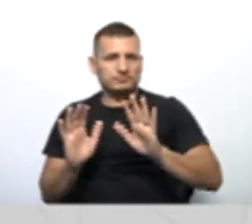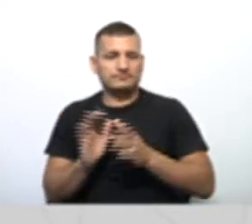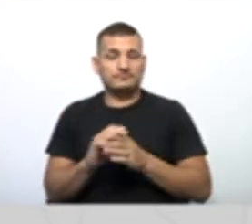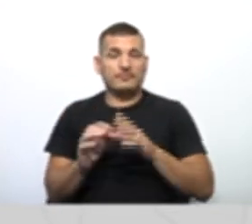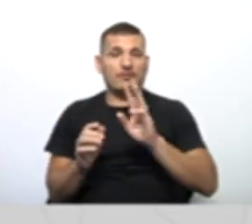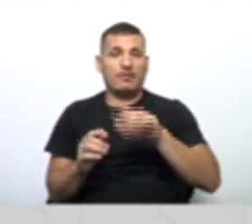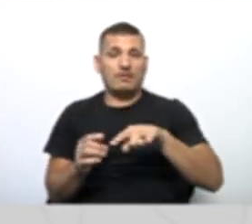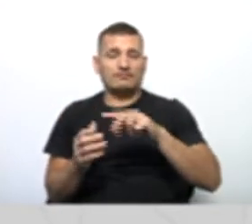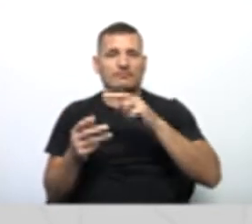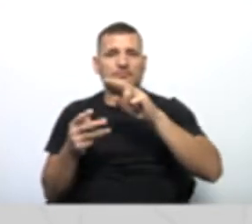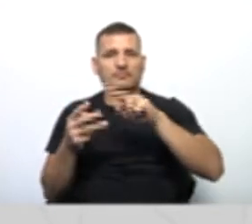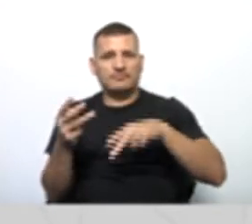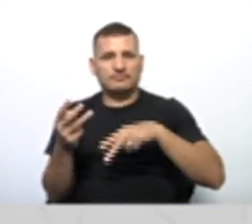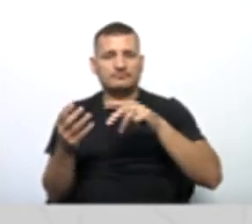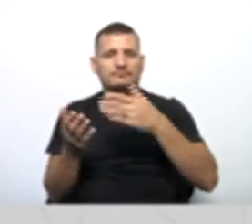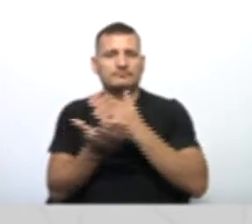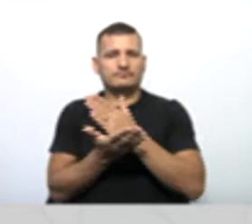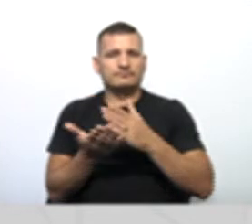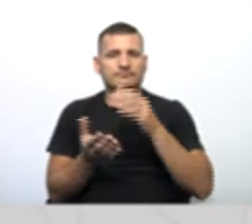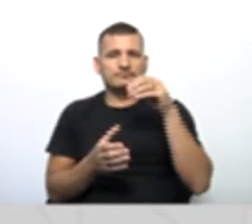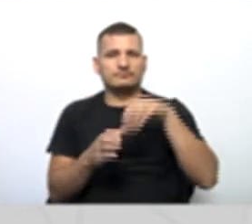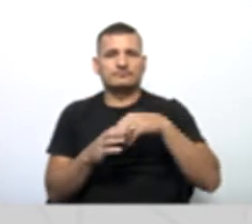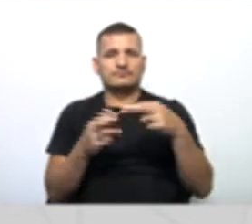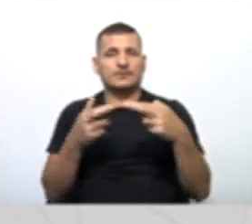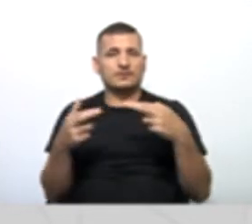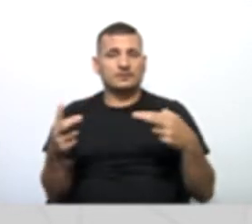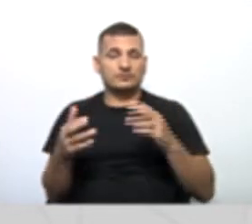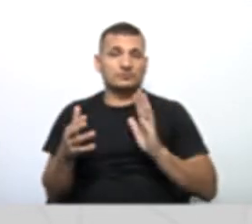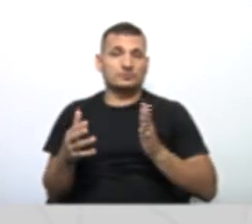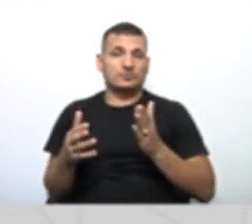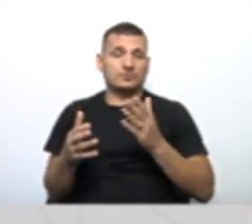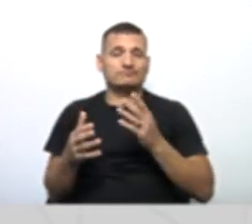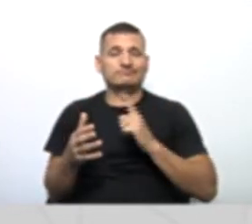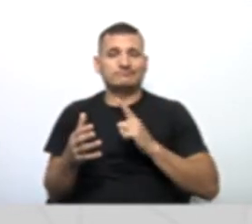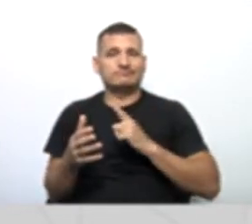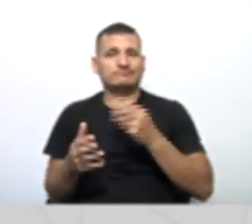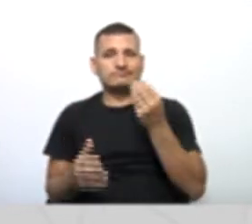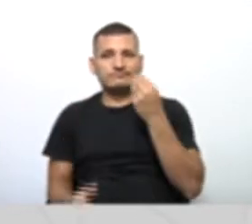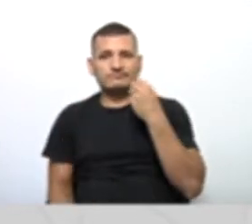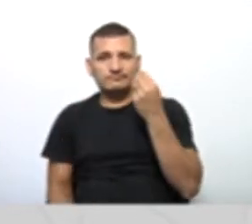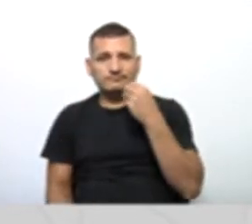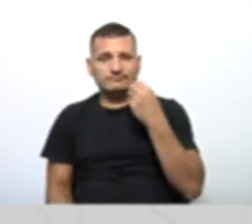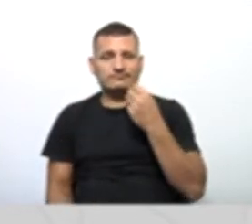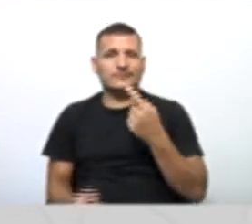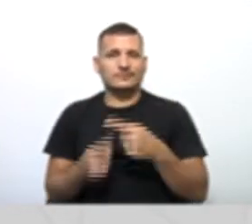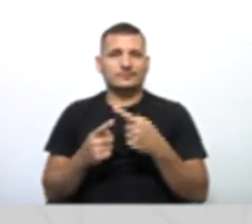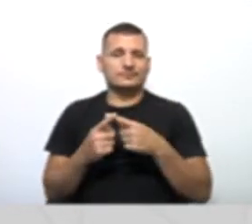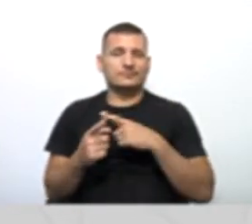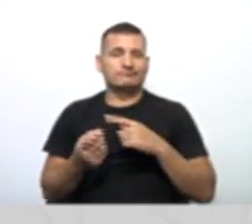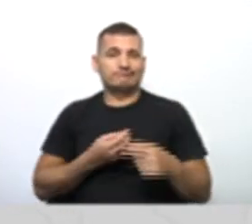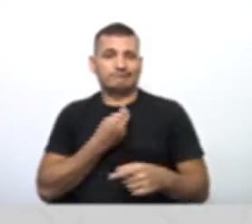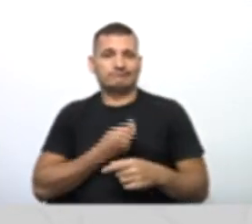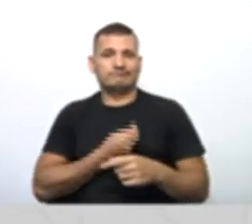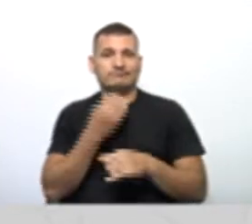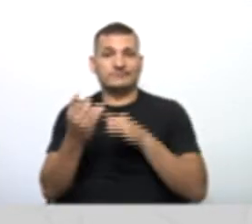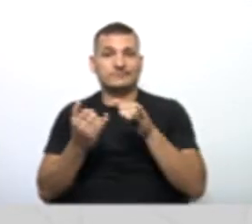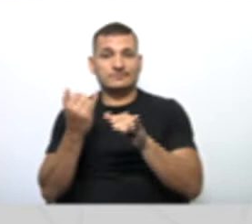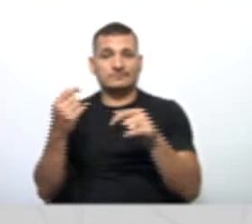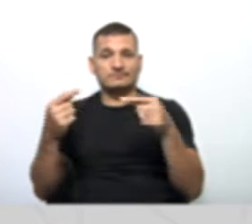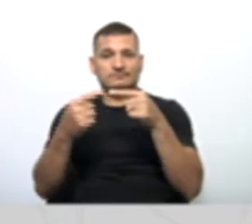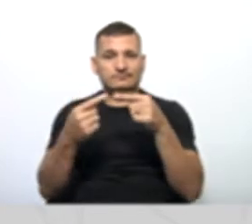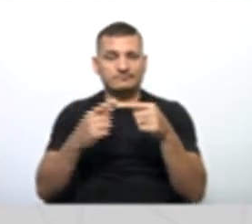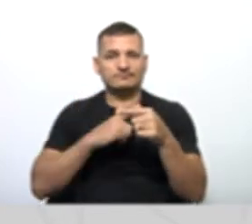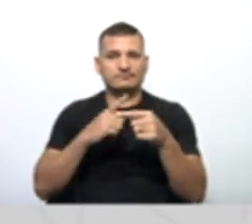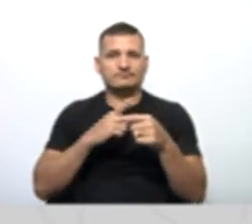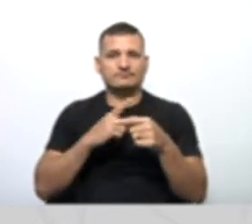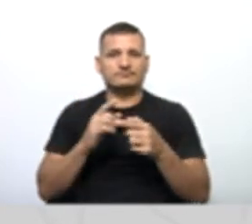elementos que, em redes, a gente já tem essa vulnerabilidade pelo fato de estar conectado, que em rede